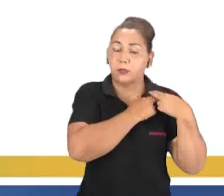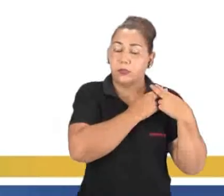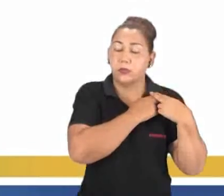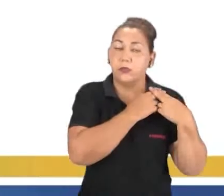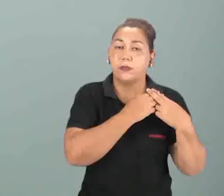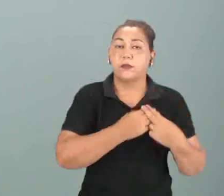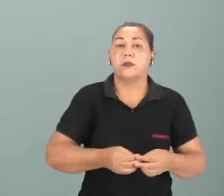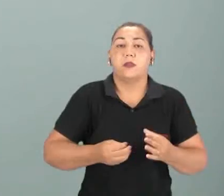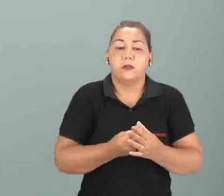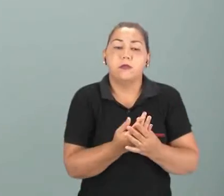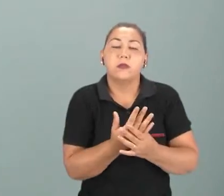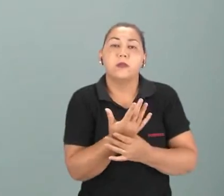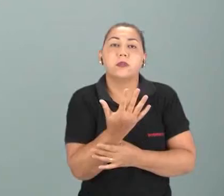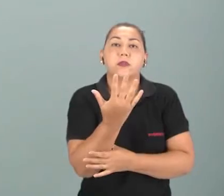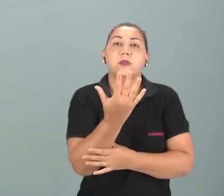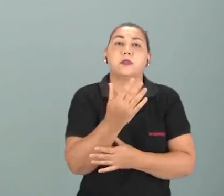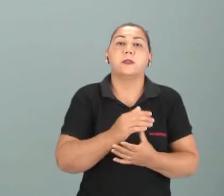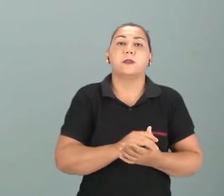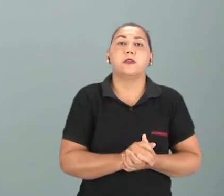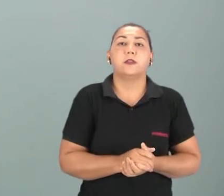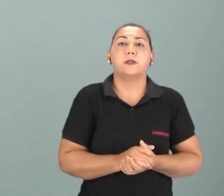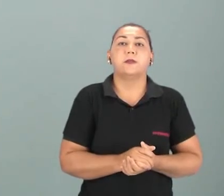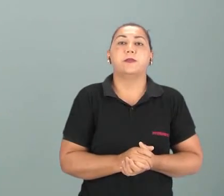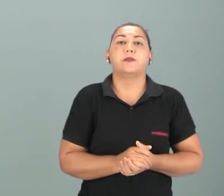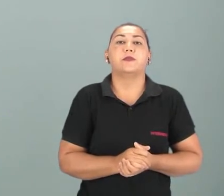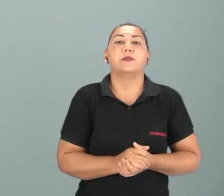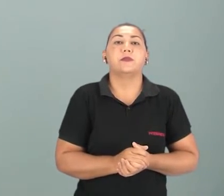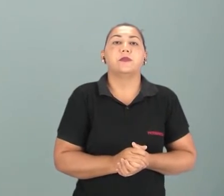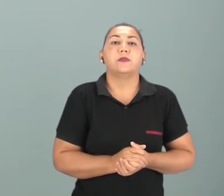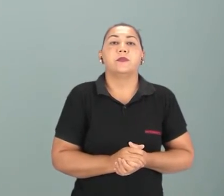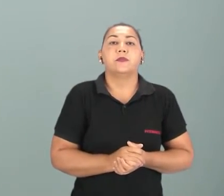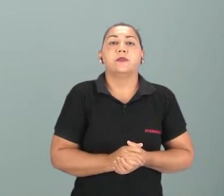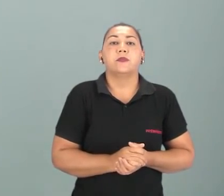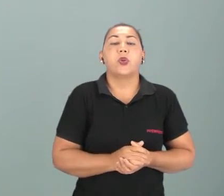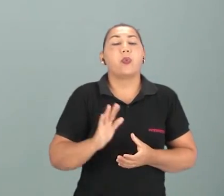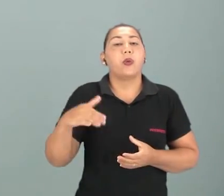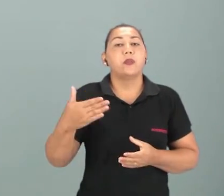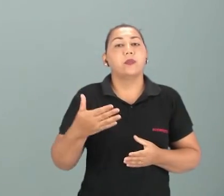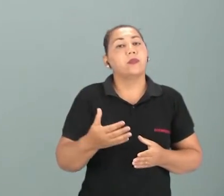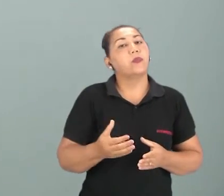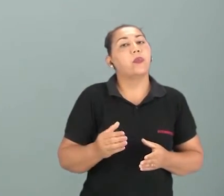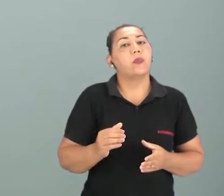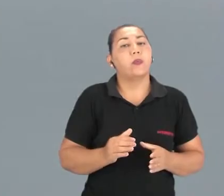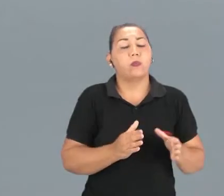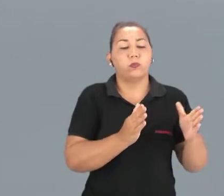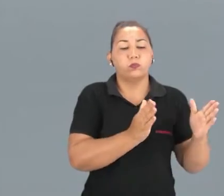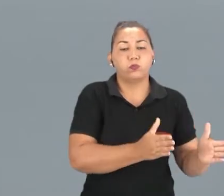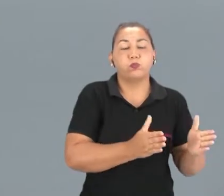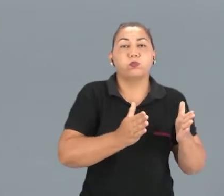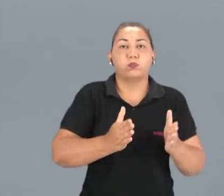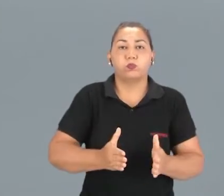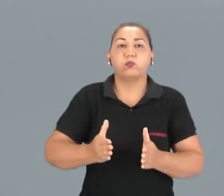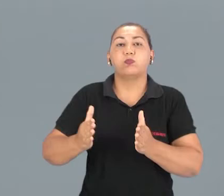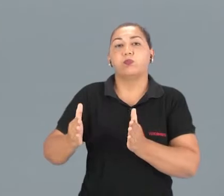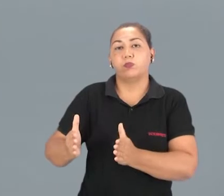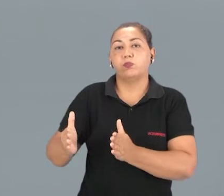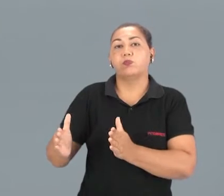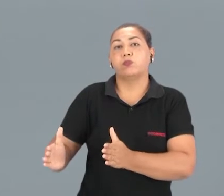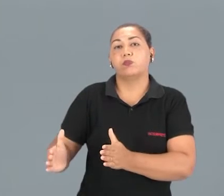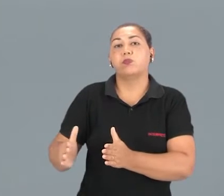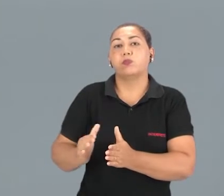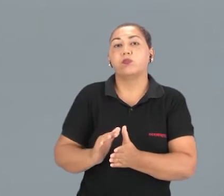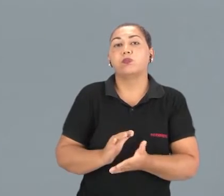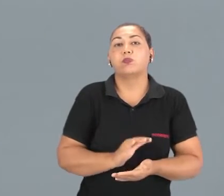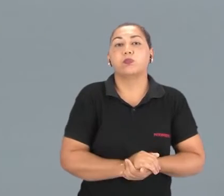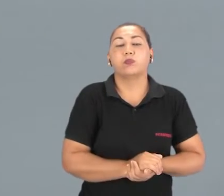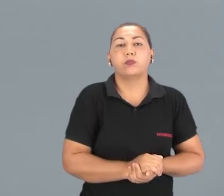meiose. Então, é por conta da meiose que vai ocorrer essa separação, tá? E a meiose ela é um tipo de processo de divisão celular que